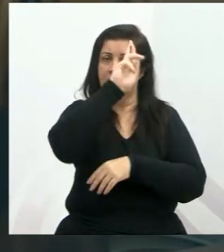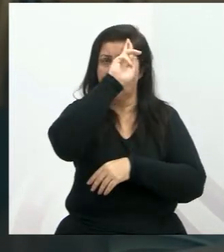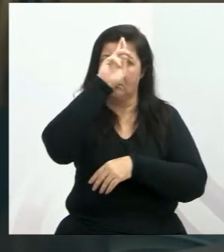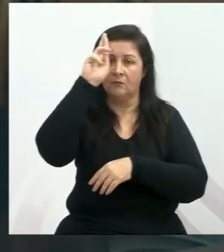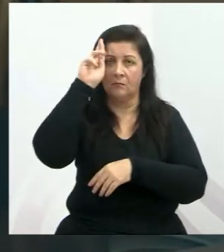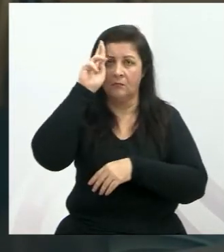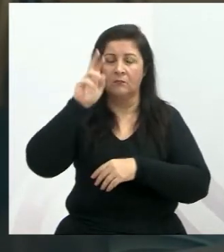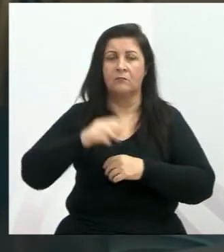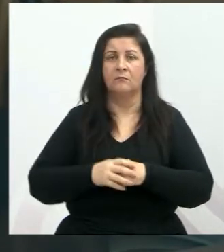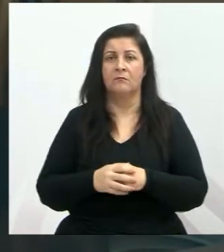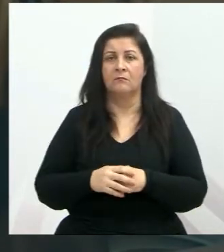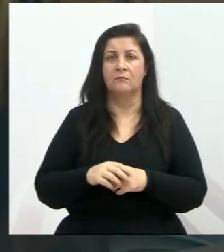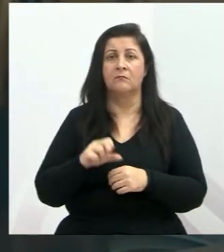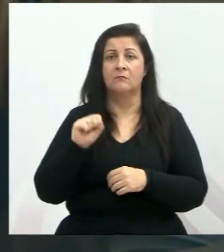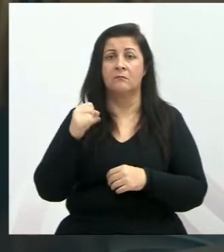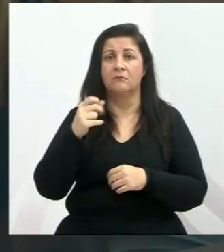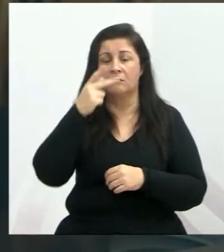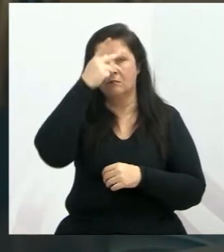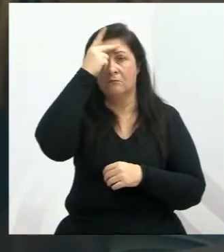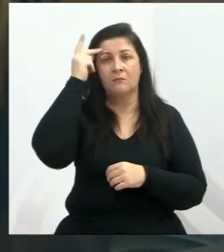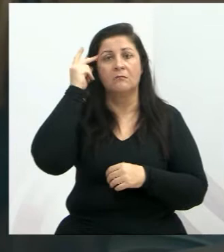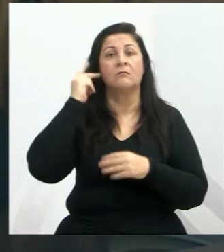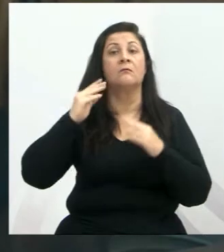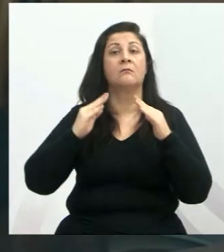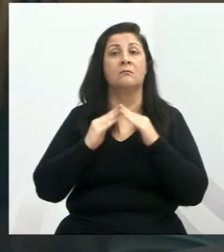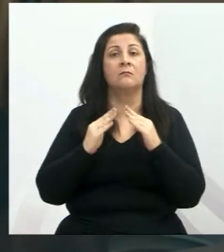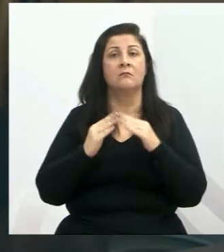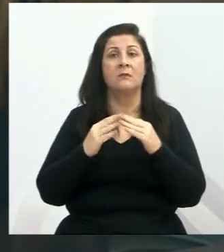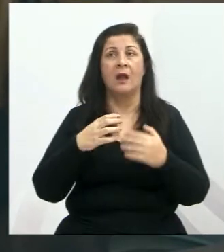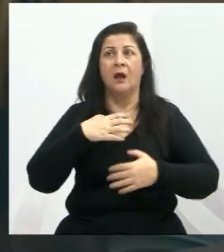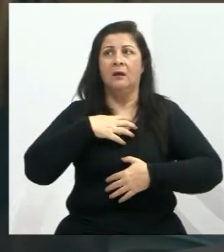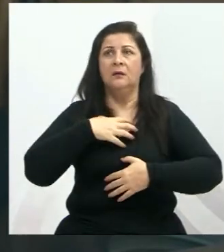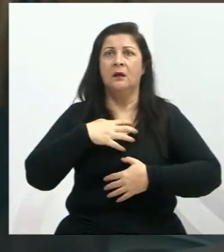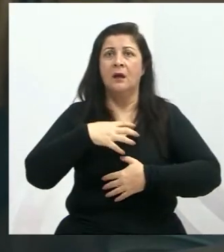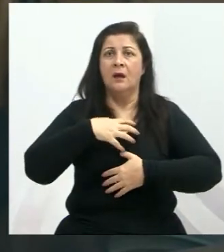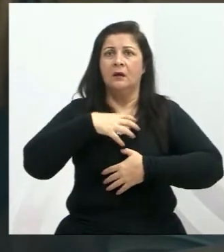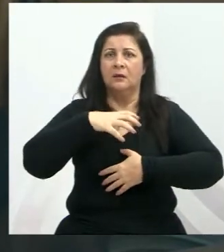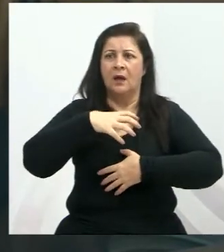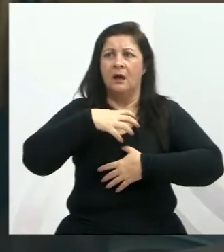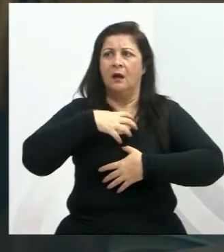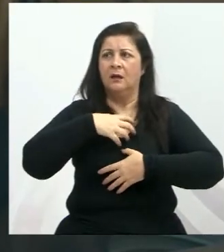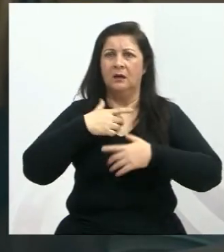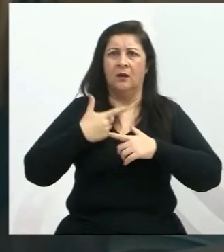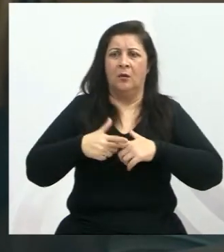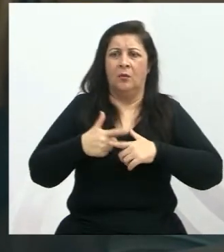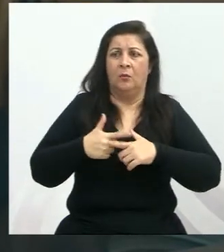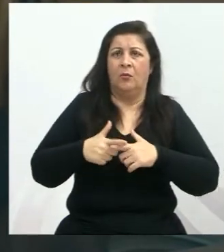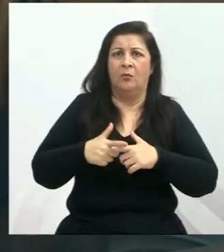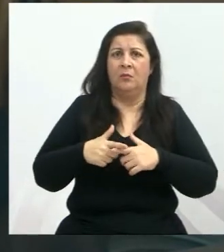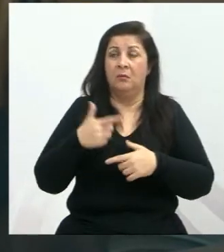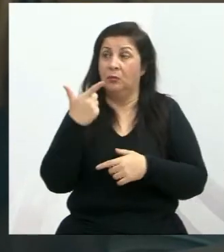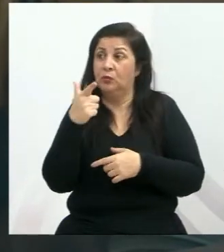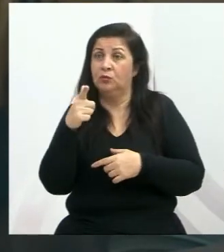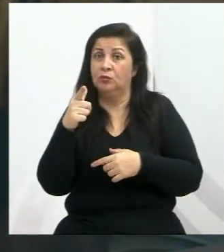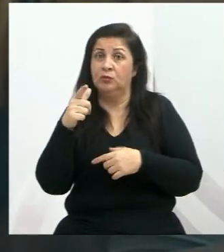que, quando a pessoa está em casa, às vezes passam mal, sente falta de ar, às vezes não tem o socorro do SAMU, da ambulância. O